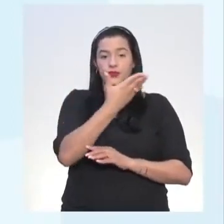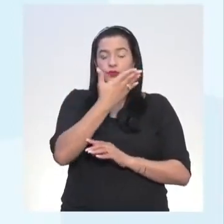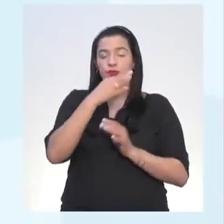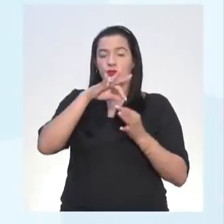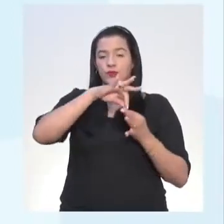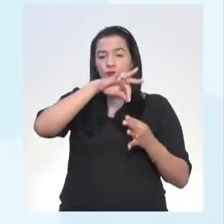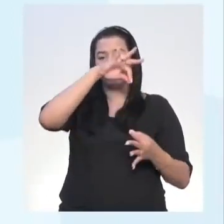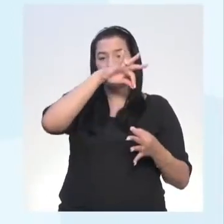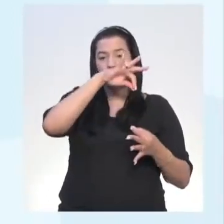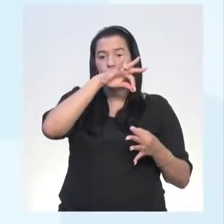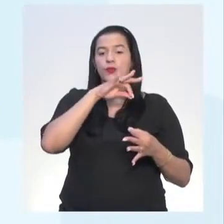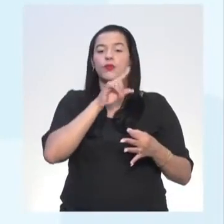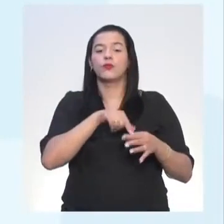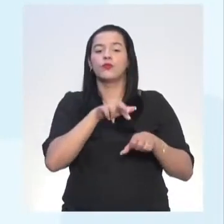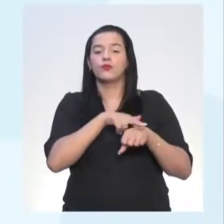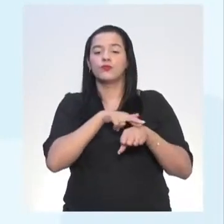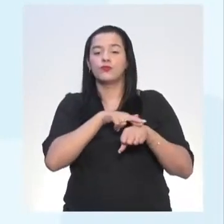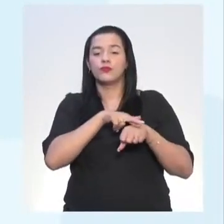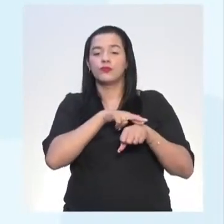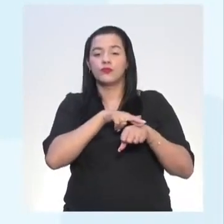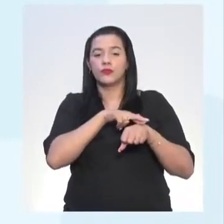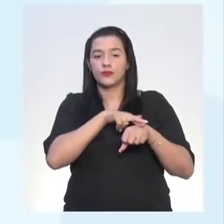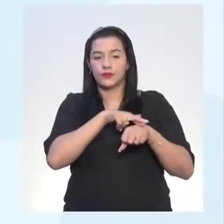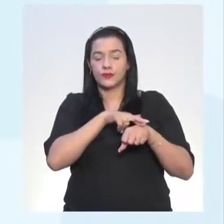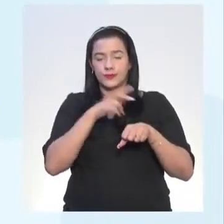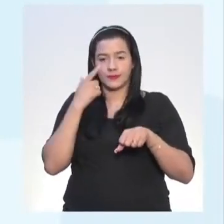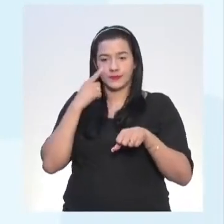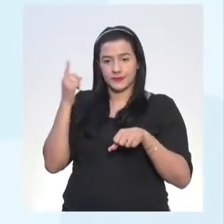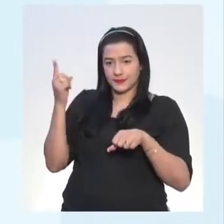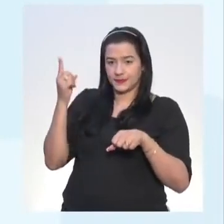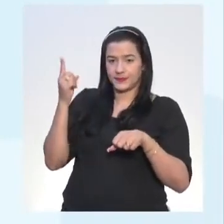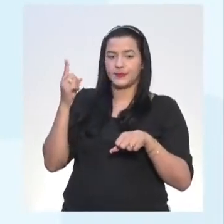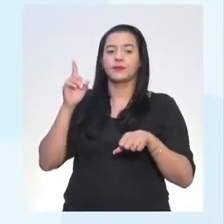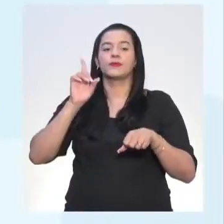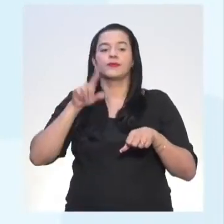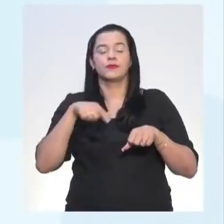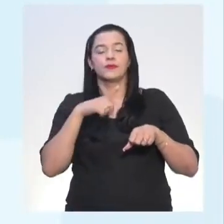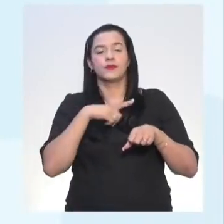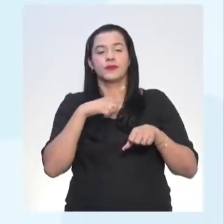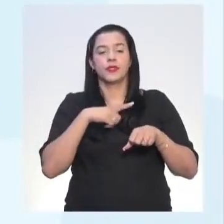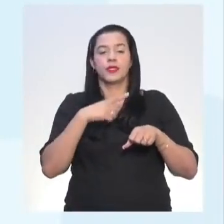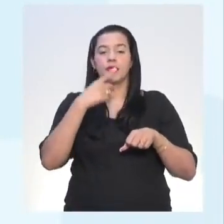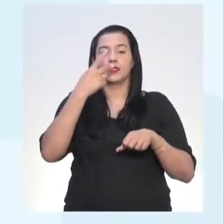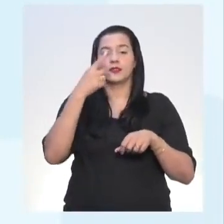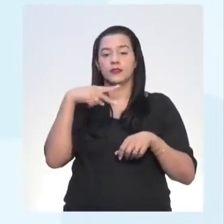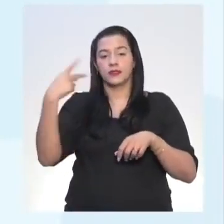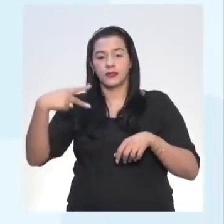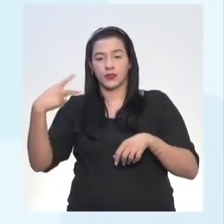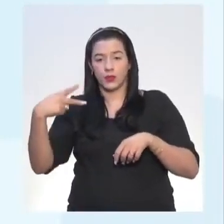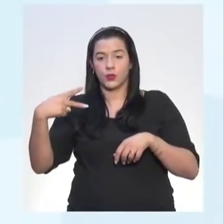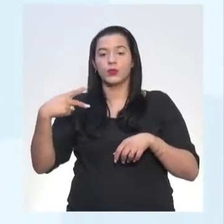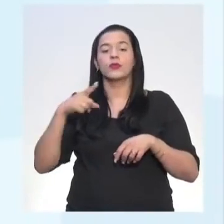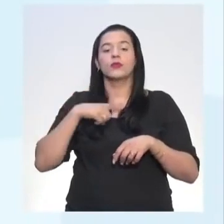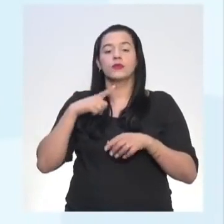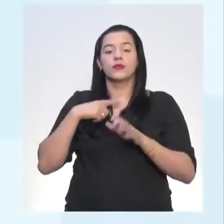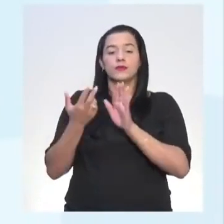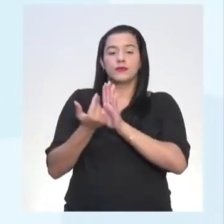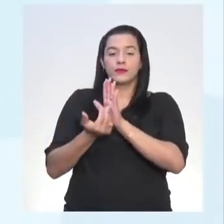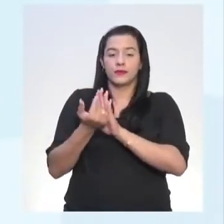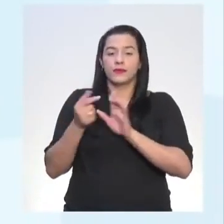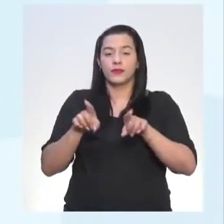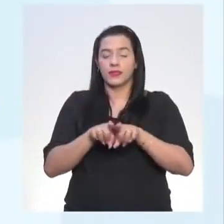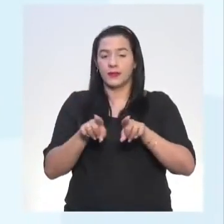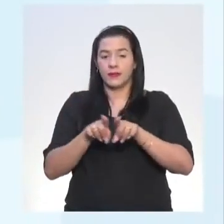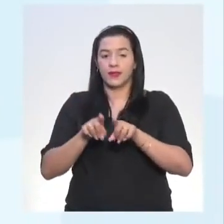Do ponto A até o ponto E ficou de roxinho, e do ponto F até o ponto J, na segunda figura, também ficou pintadinho de roxo.